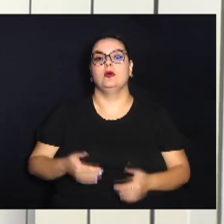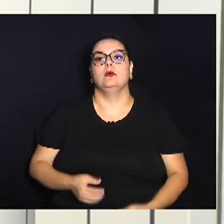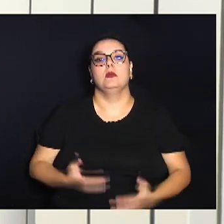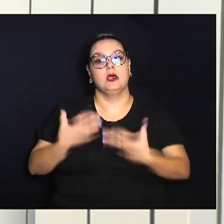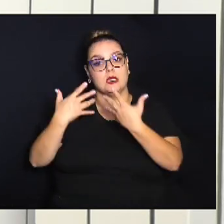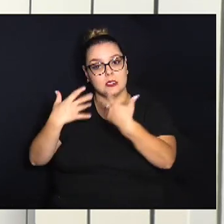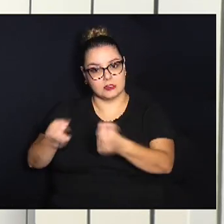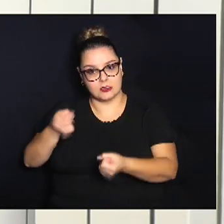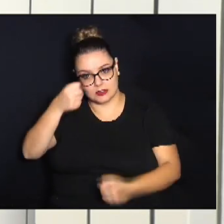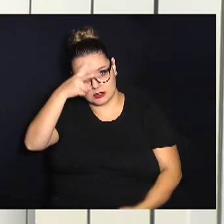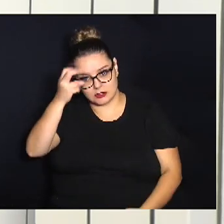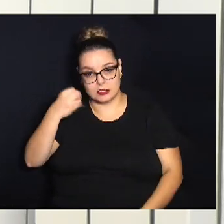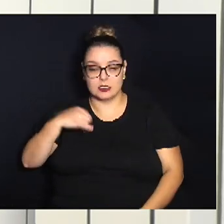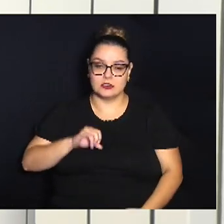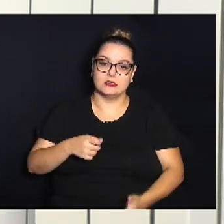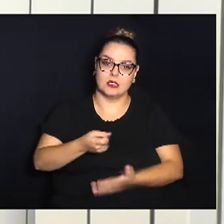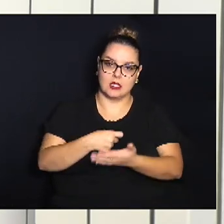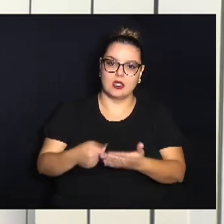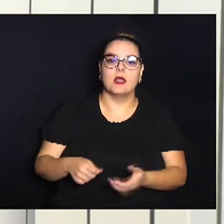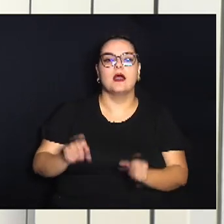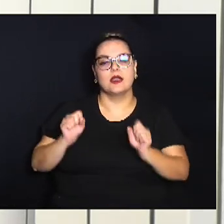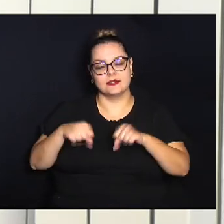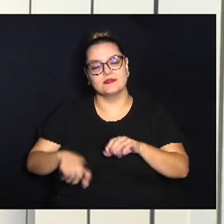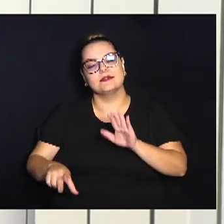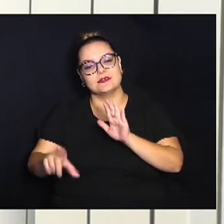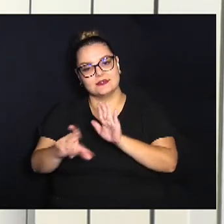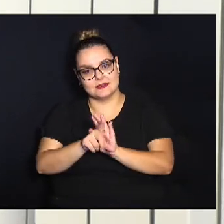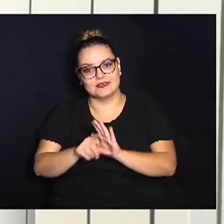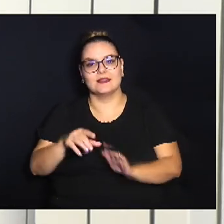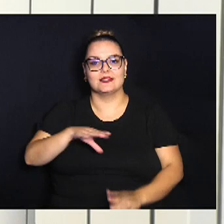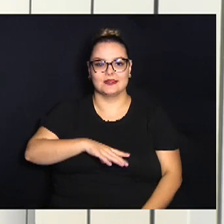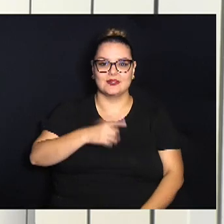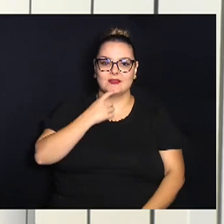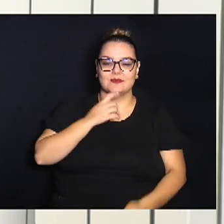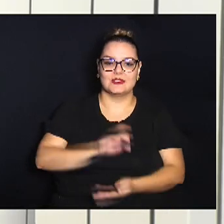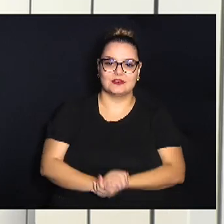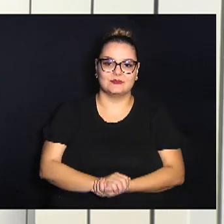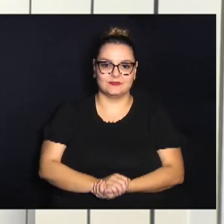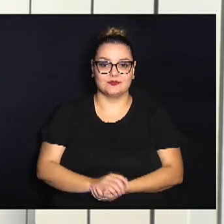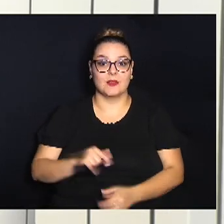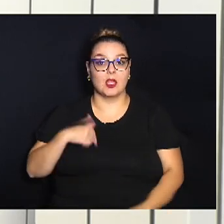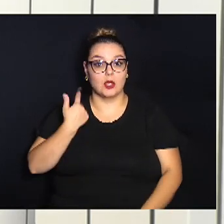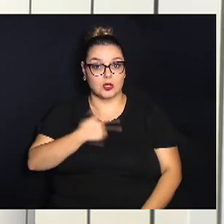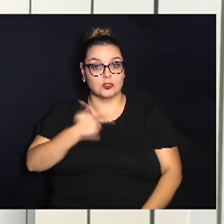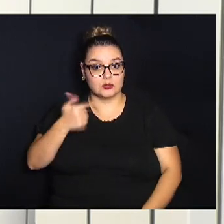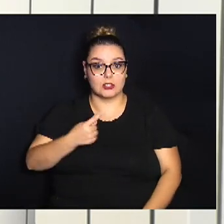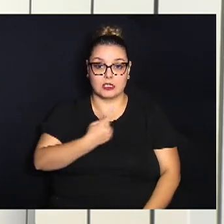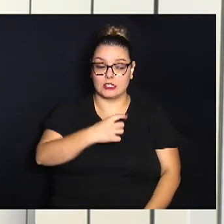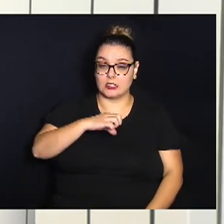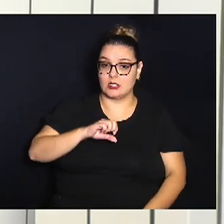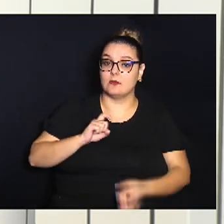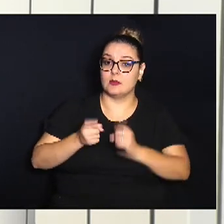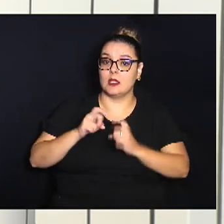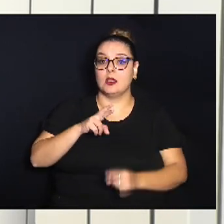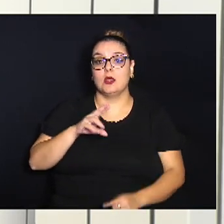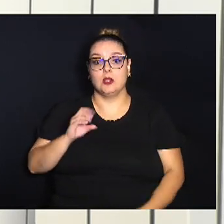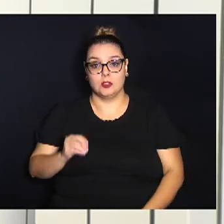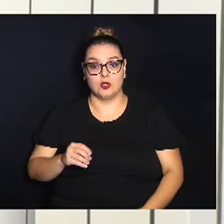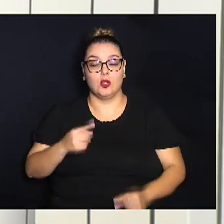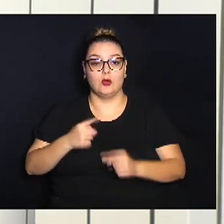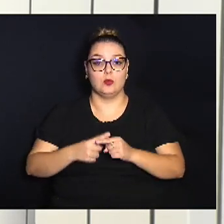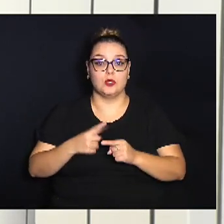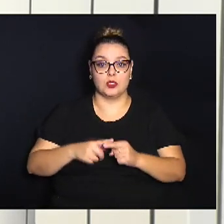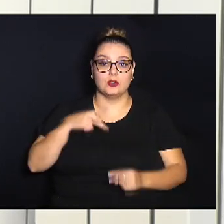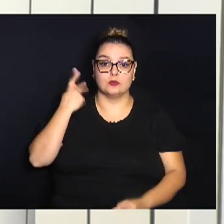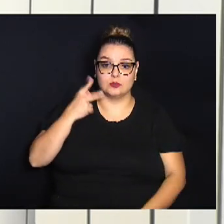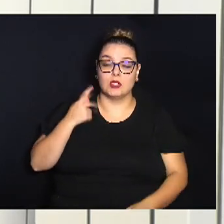do prefeito, se for assinado, aí sim se torna lei em Campinas. A gente segue na 19ª reunião ordinária porque os